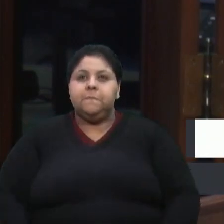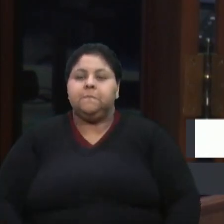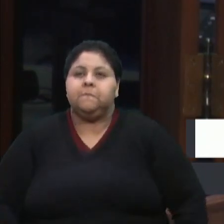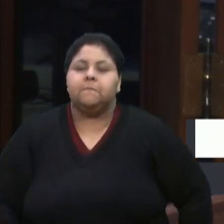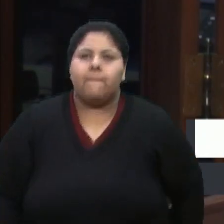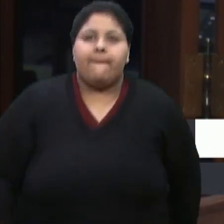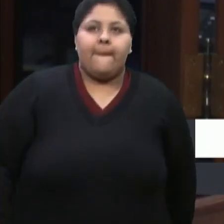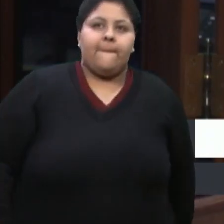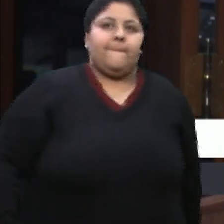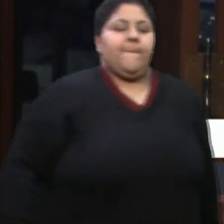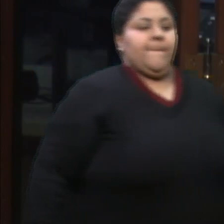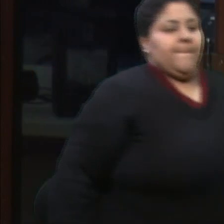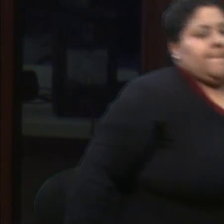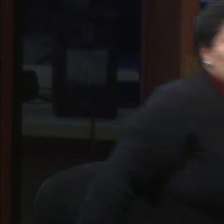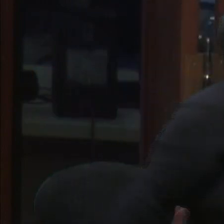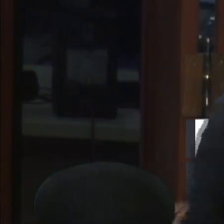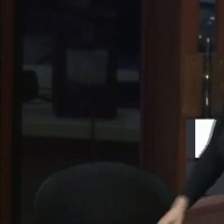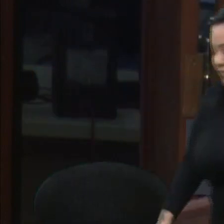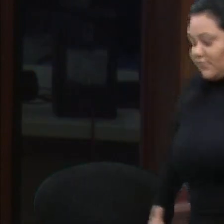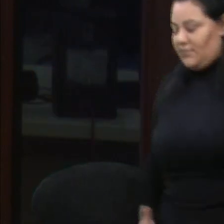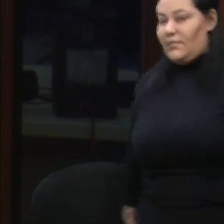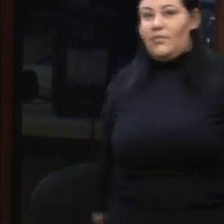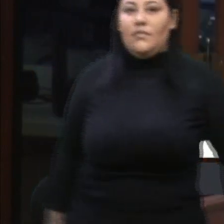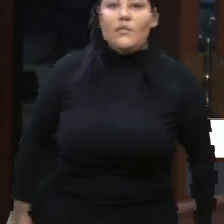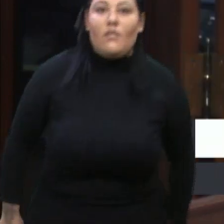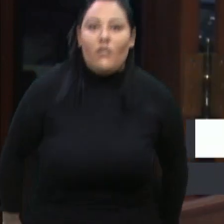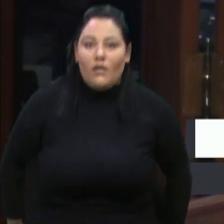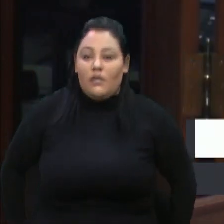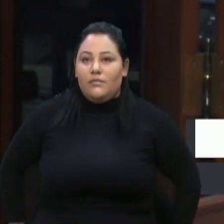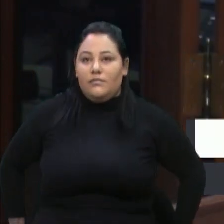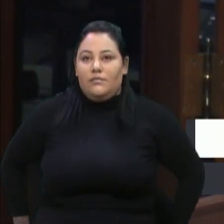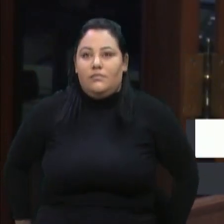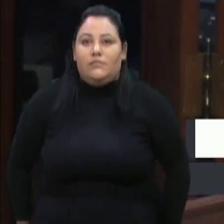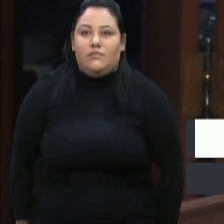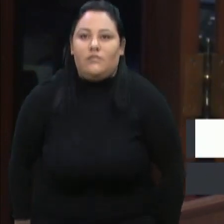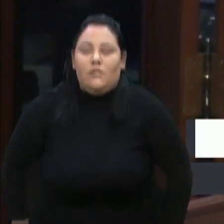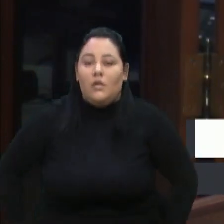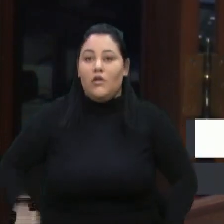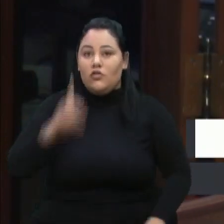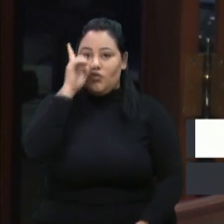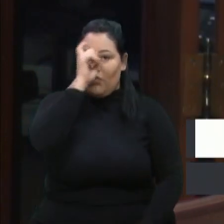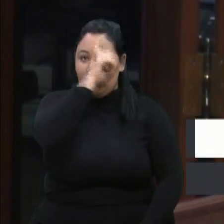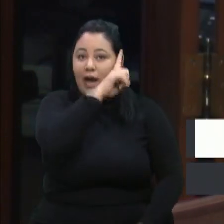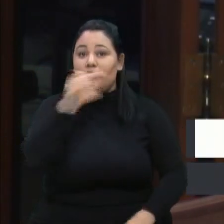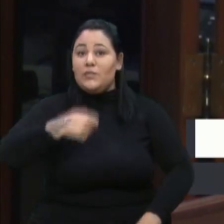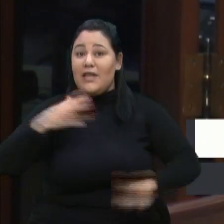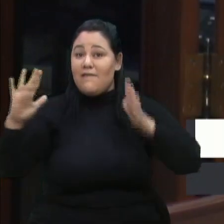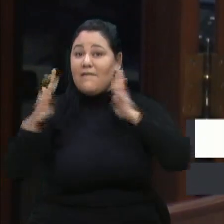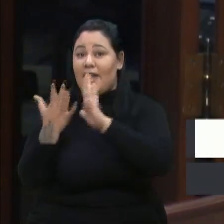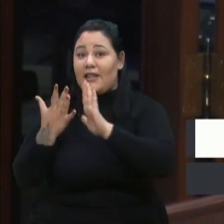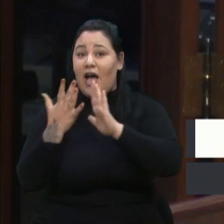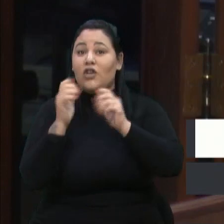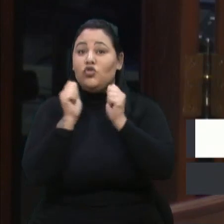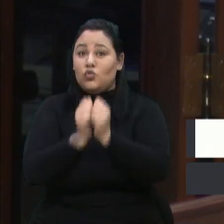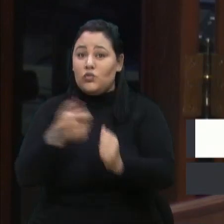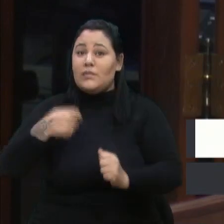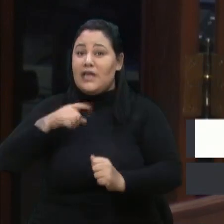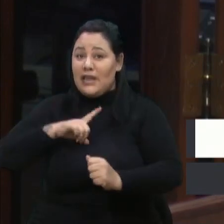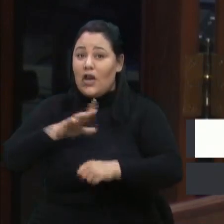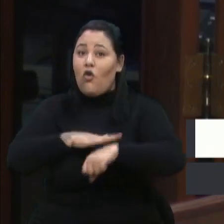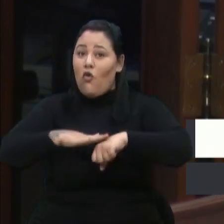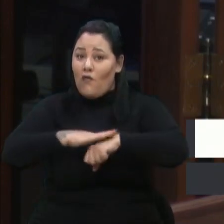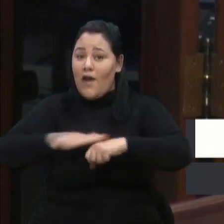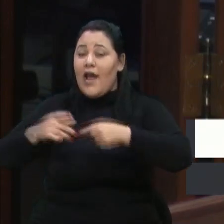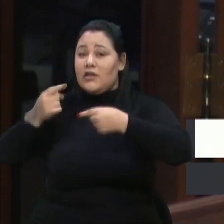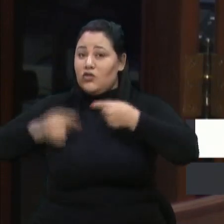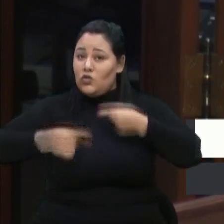ser enfrentadas juntas, precisa haver muito diálogo, precisa haver muito planejamento. E, exatamente, esse planejamento precisa